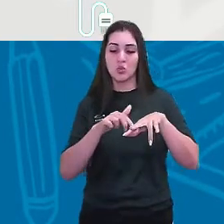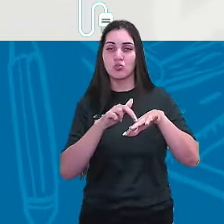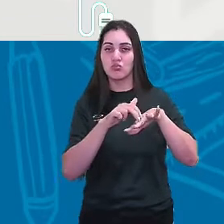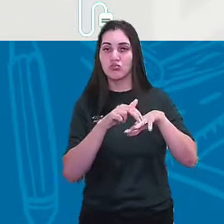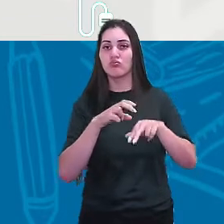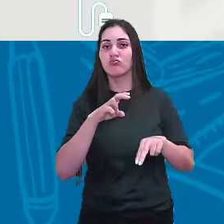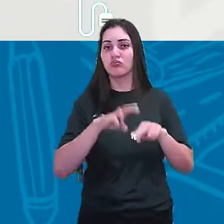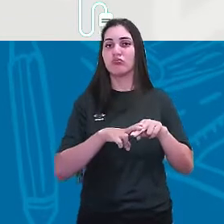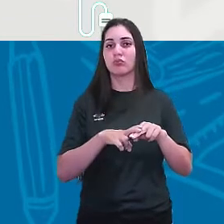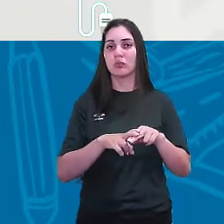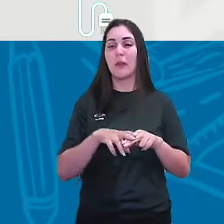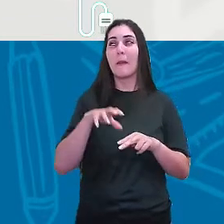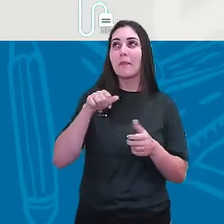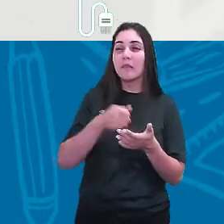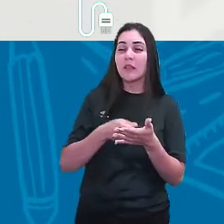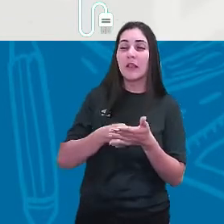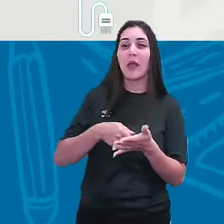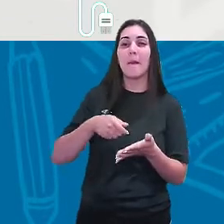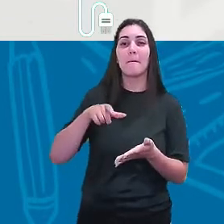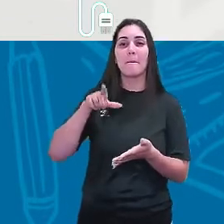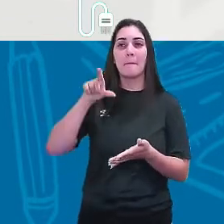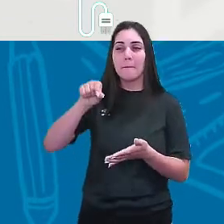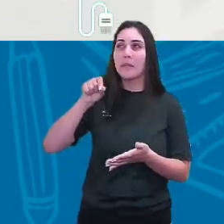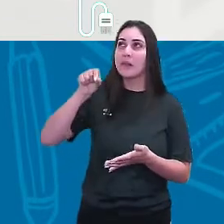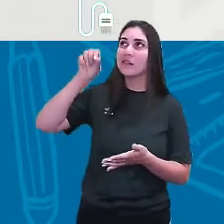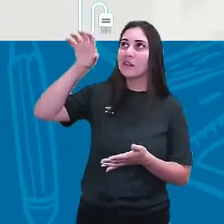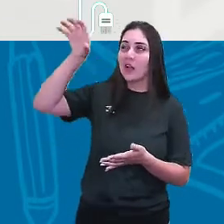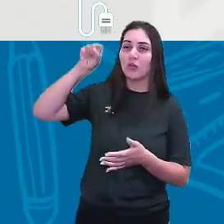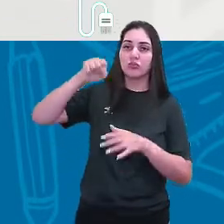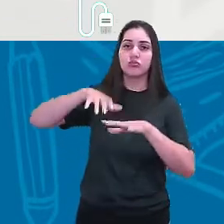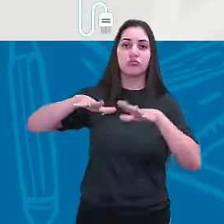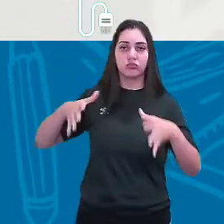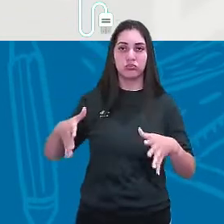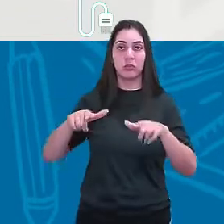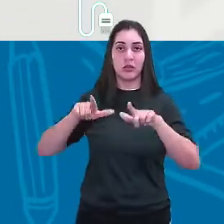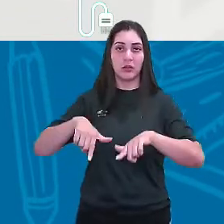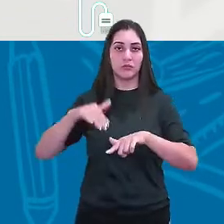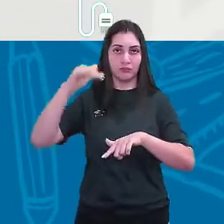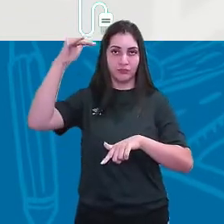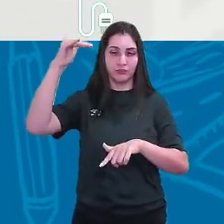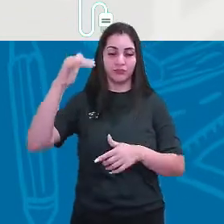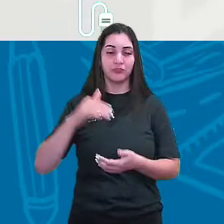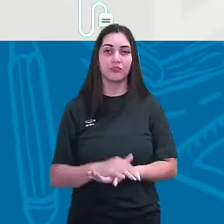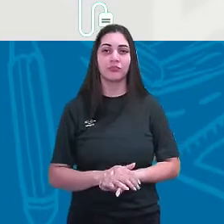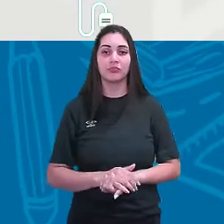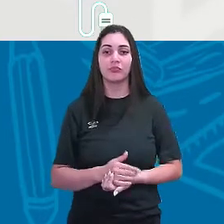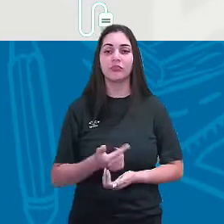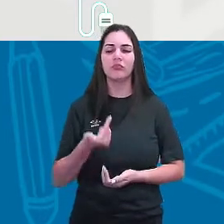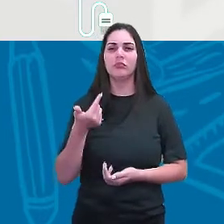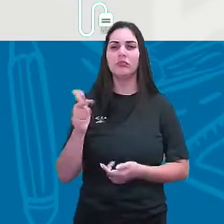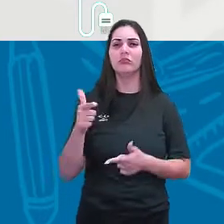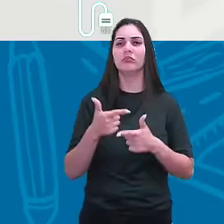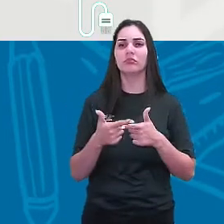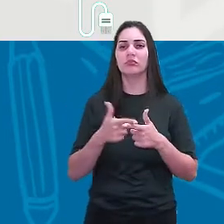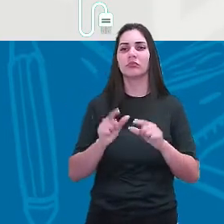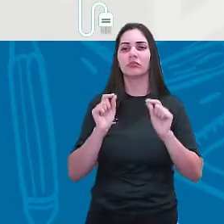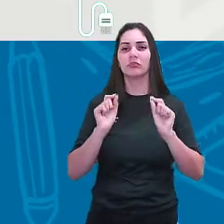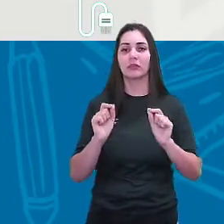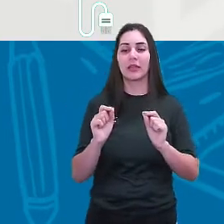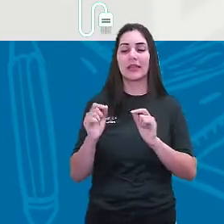objetos e tentar pegar algo que está num lugar alto, tá ok? Outra situação é a questão